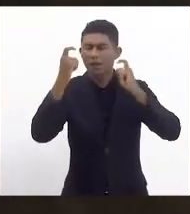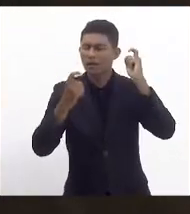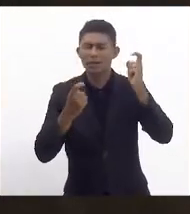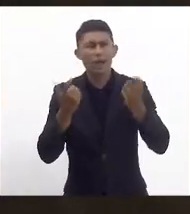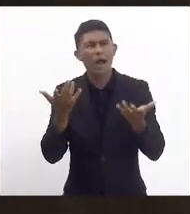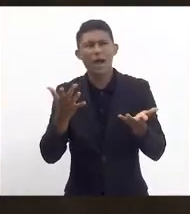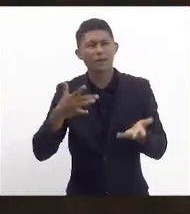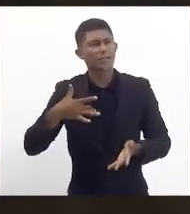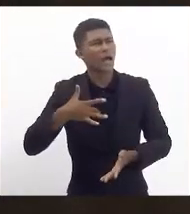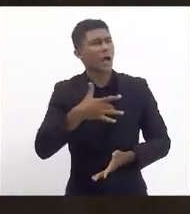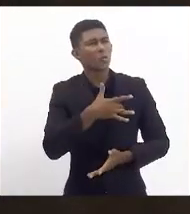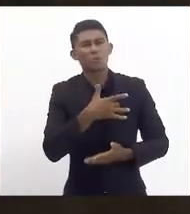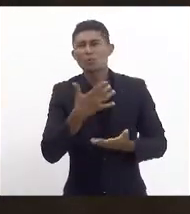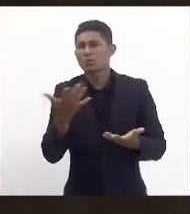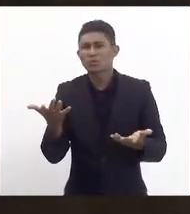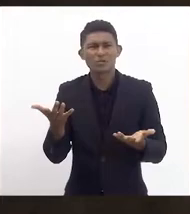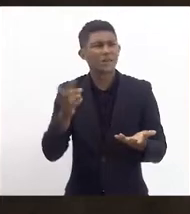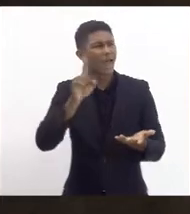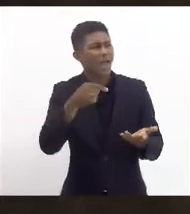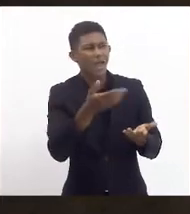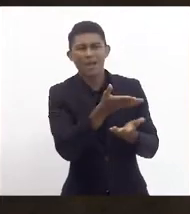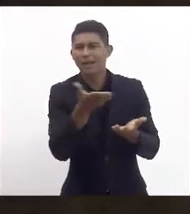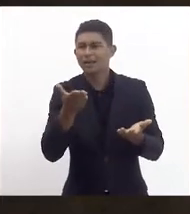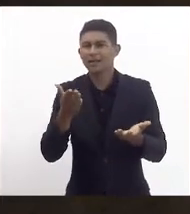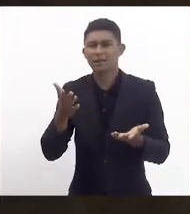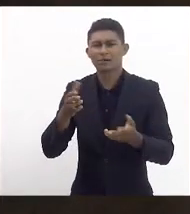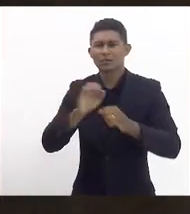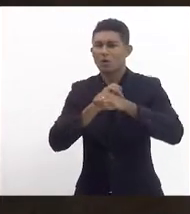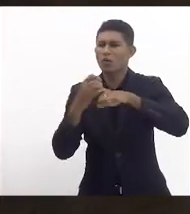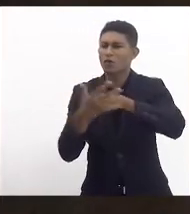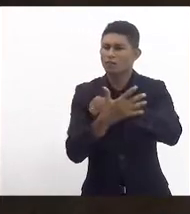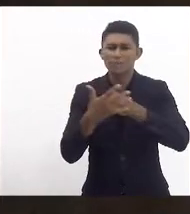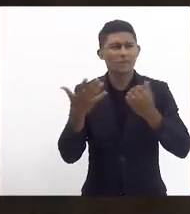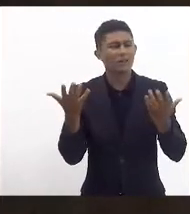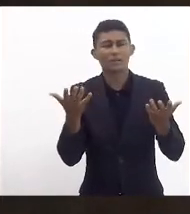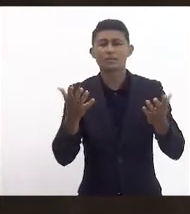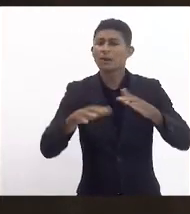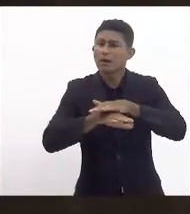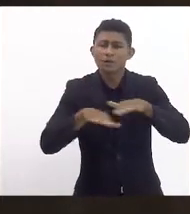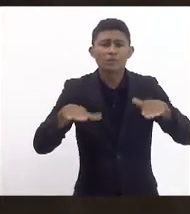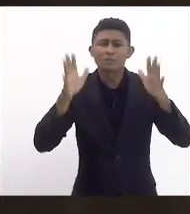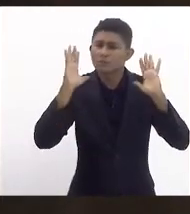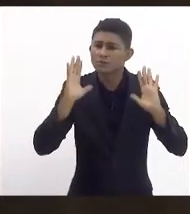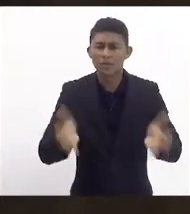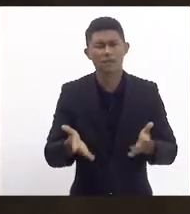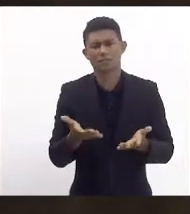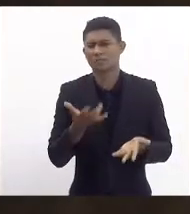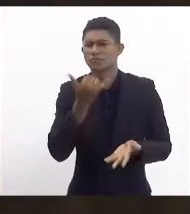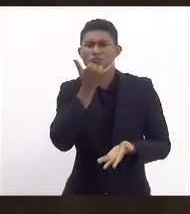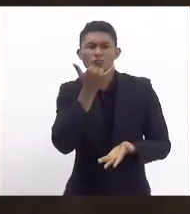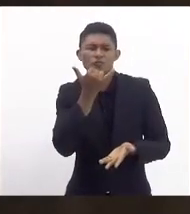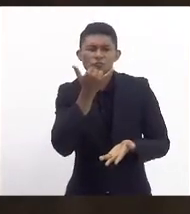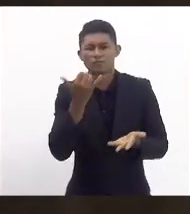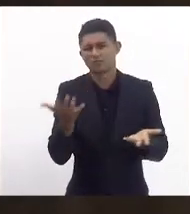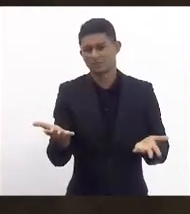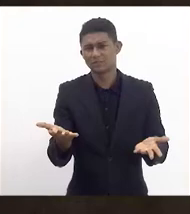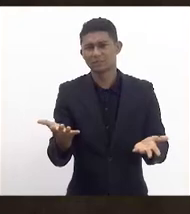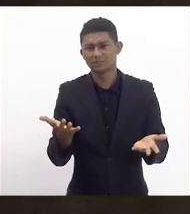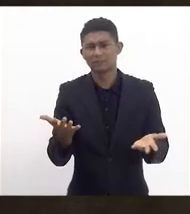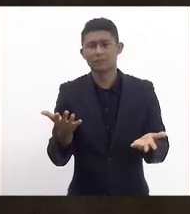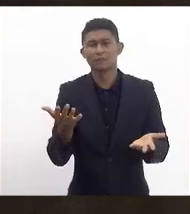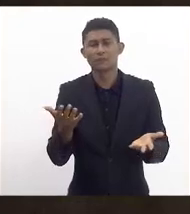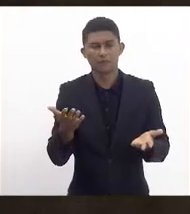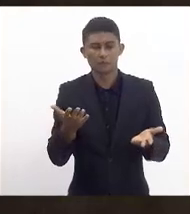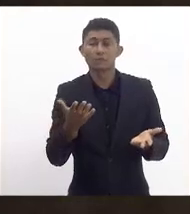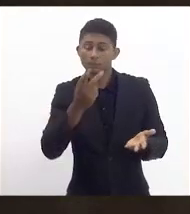relacionada à saúde pública, à Covid, que já passou faz tempo, com todo respeito às pessoas que perderam